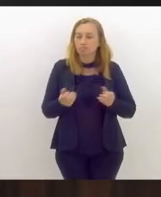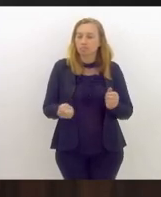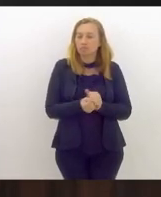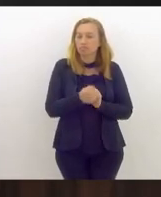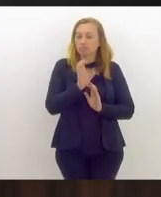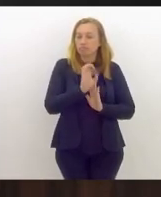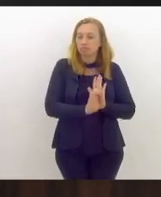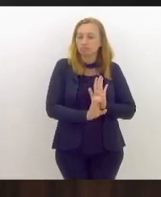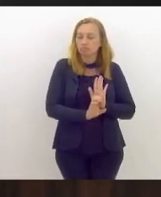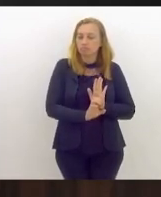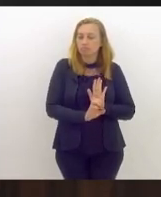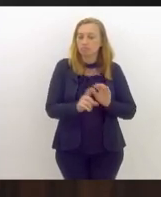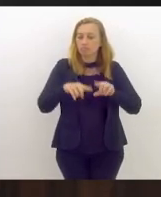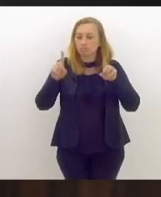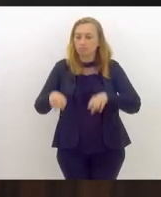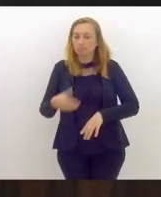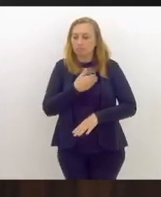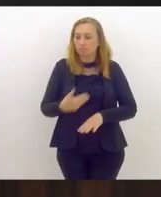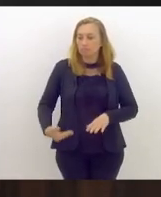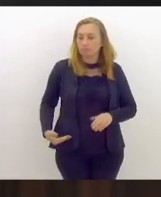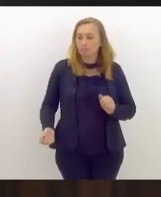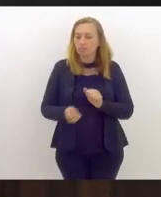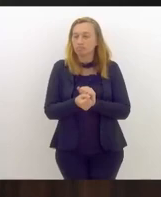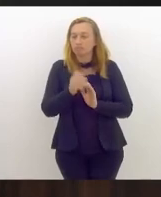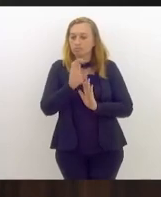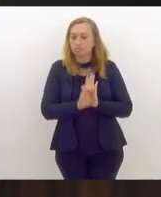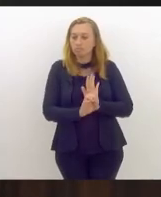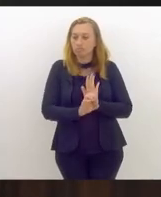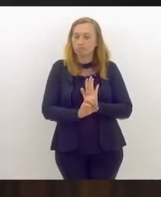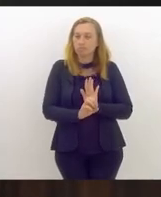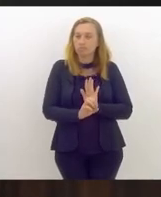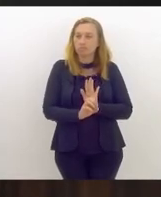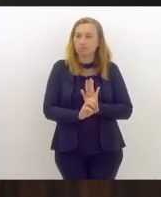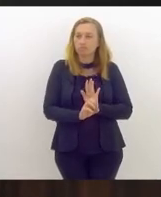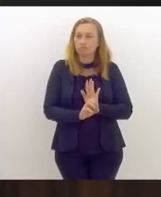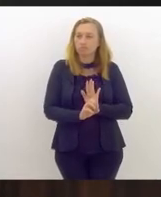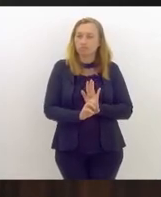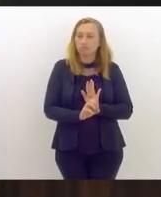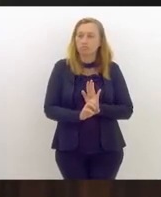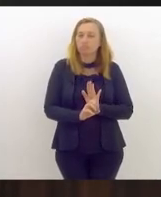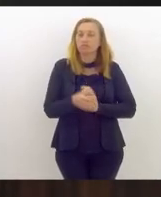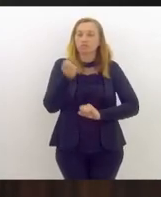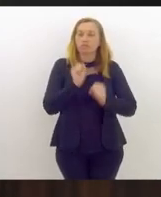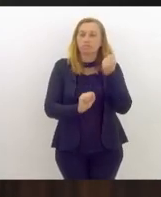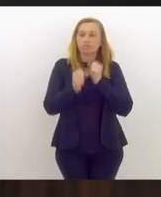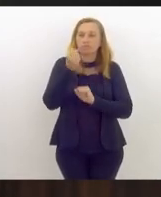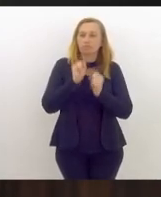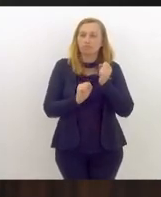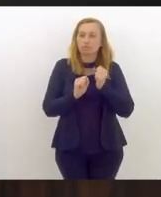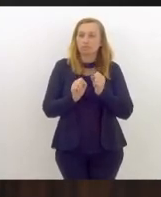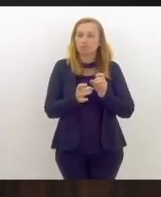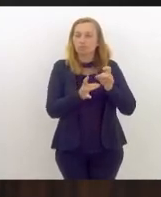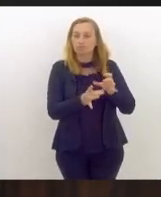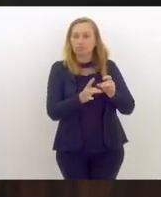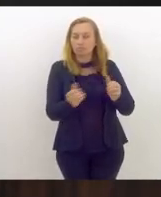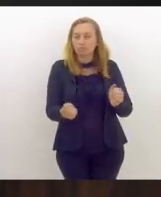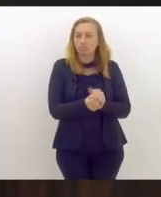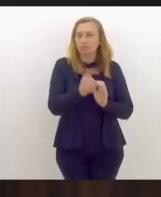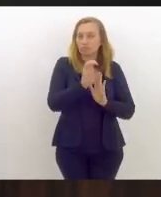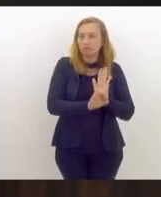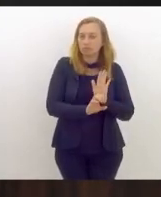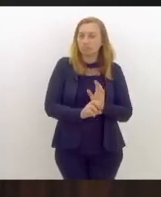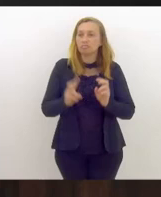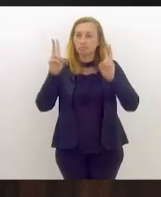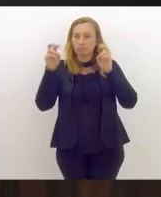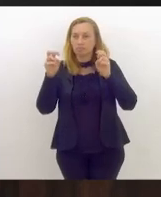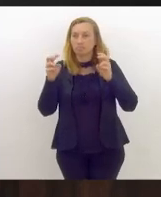emenda. Servidores públicos favoráveis com as emendas. Economia, Indústria e Comércio, favorável com emendas. De Assuntos Municipais e